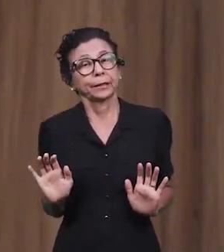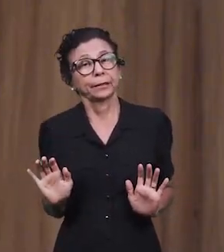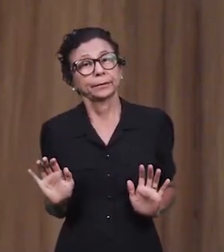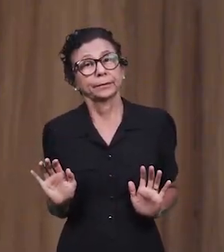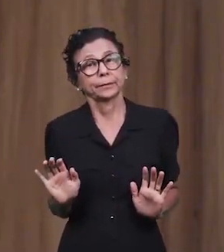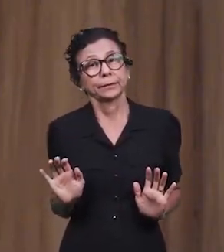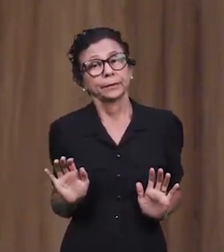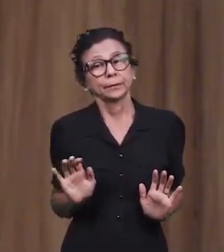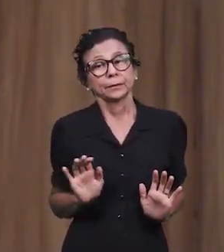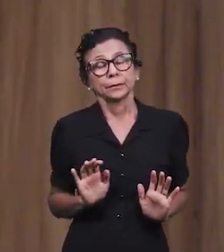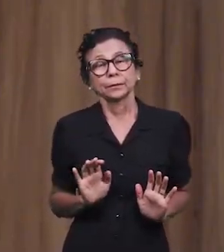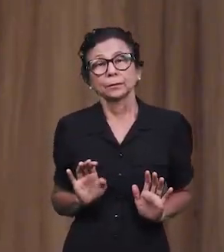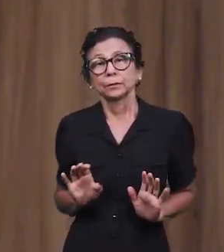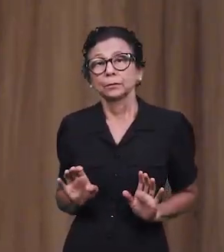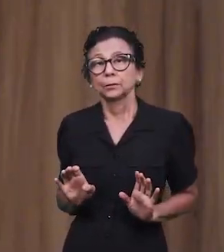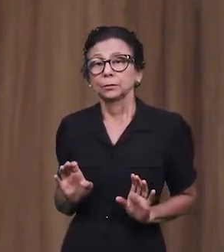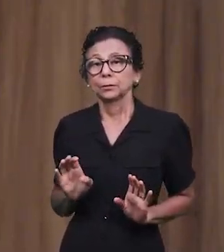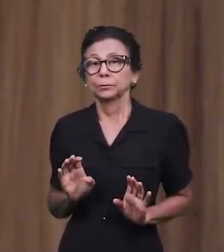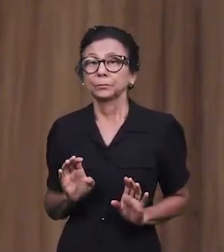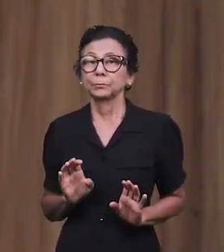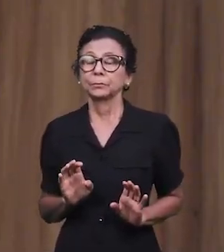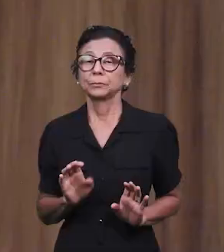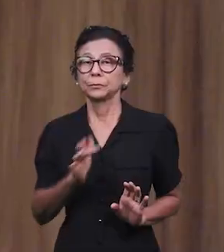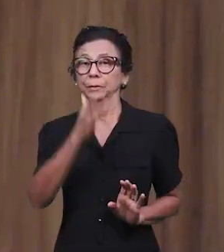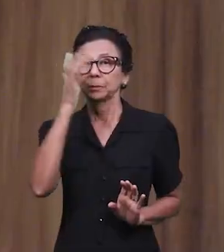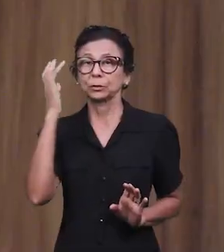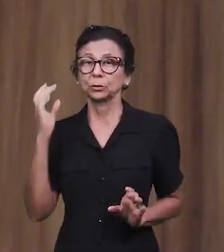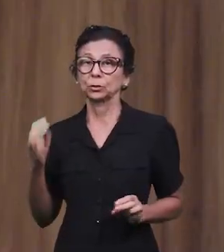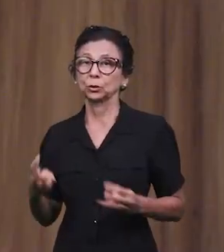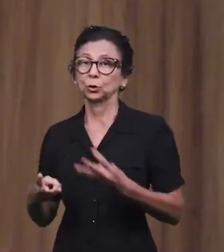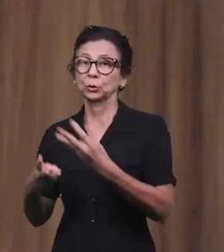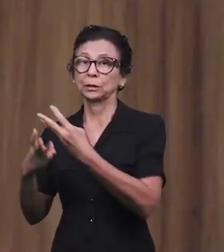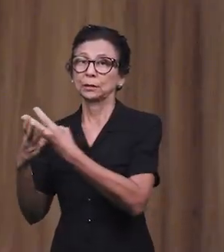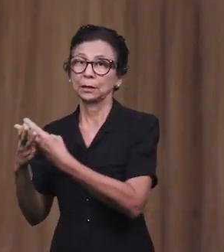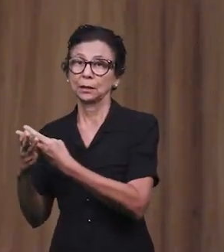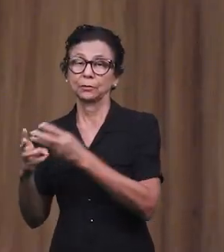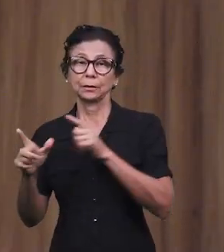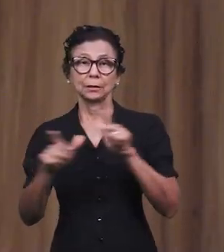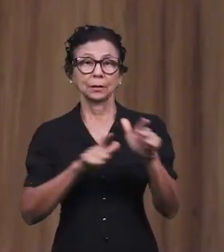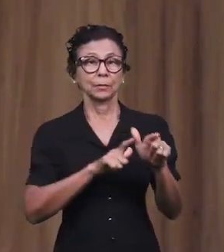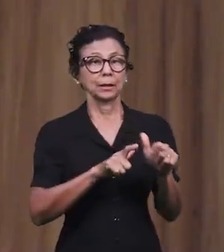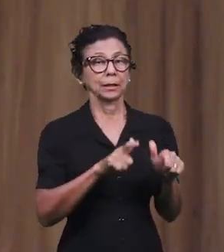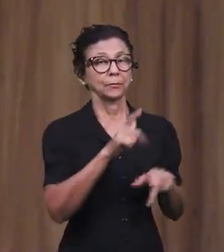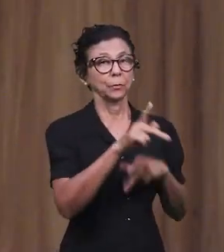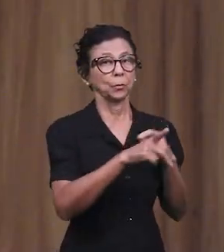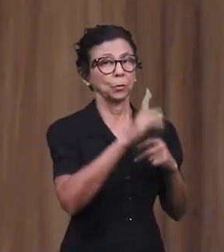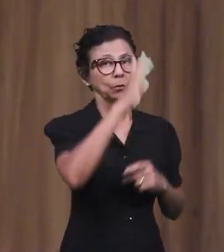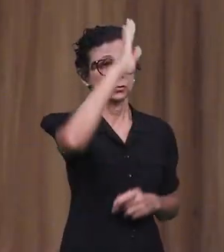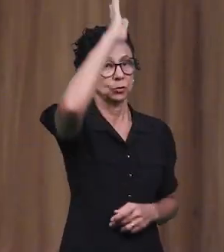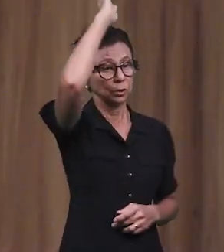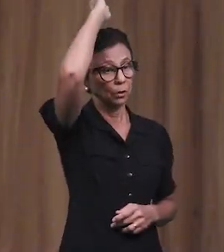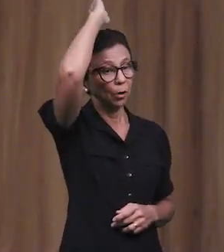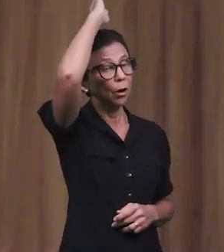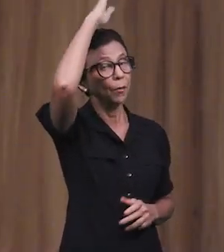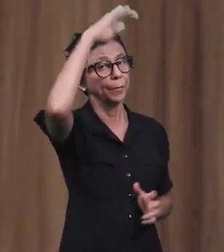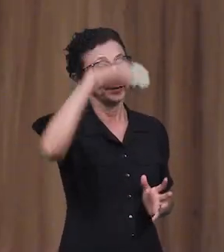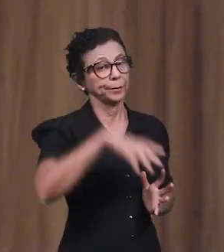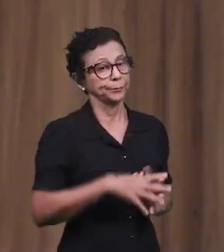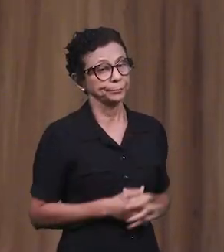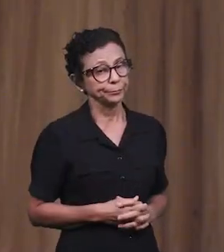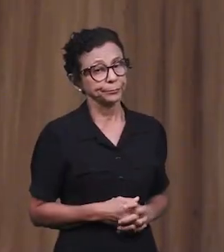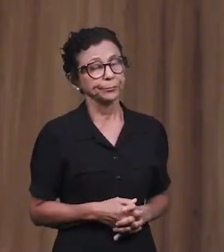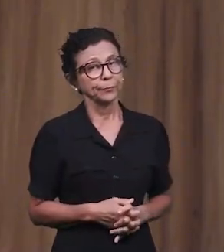judeu trabalhando para os romanos. Ele trabalhava na alfândega e os cobradores